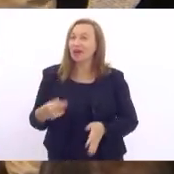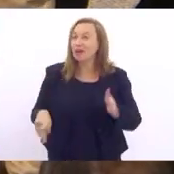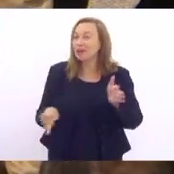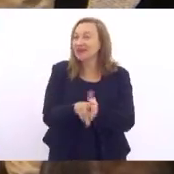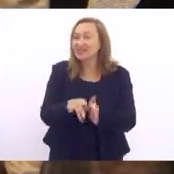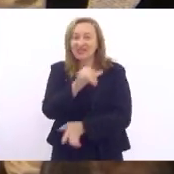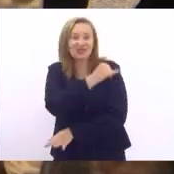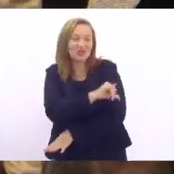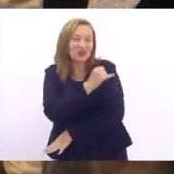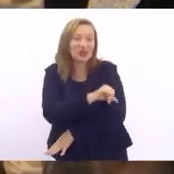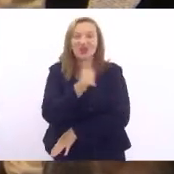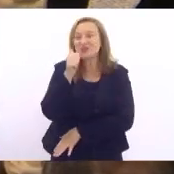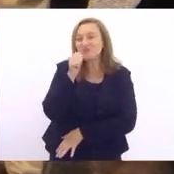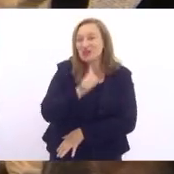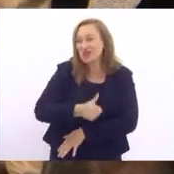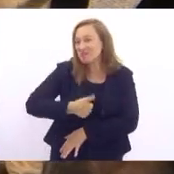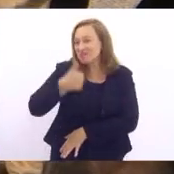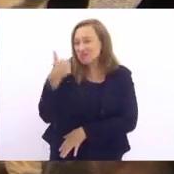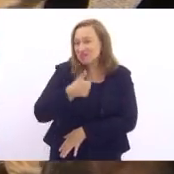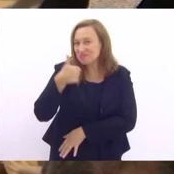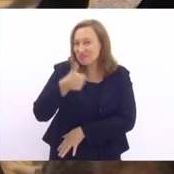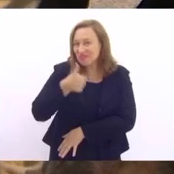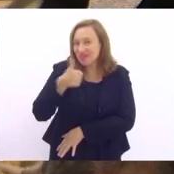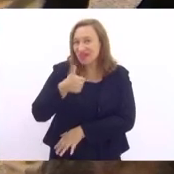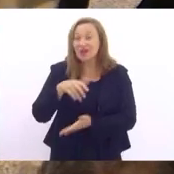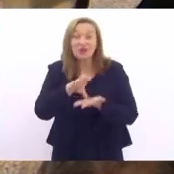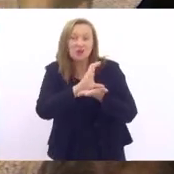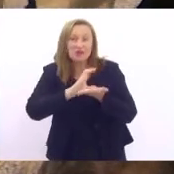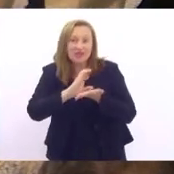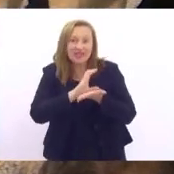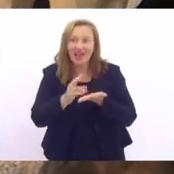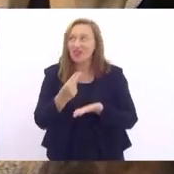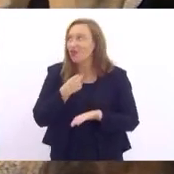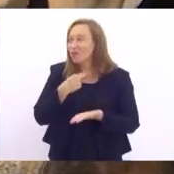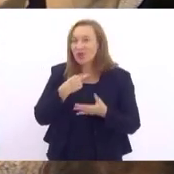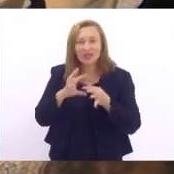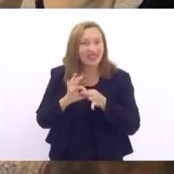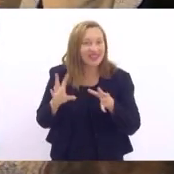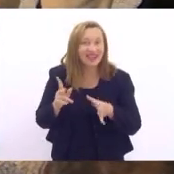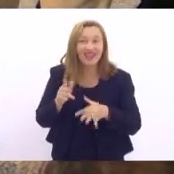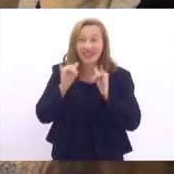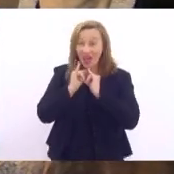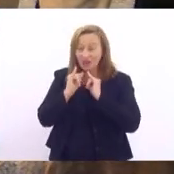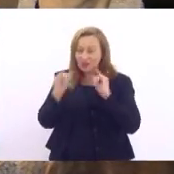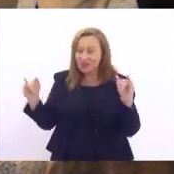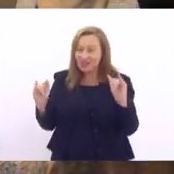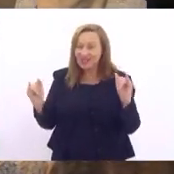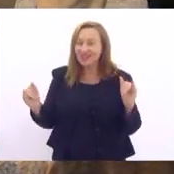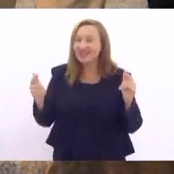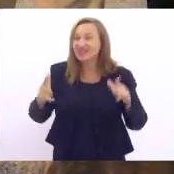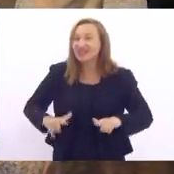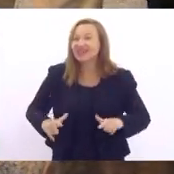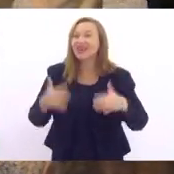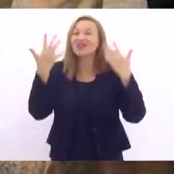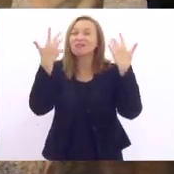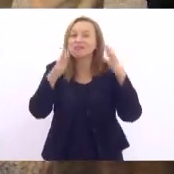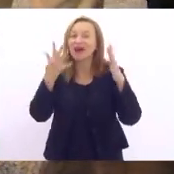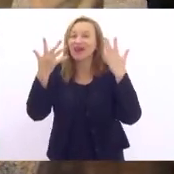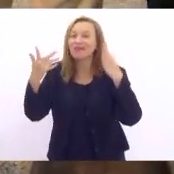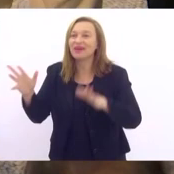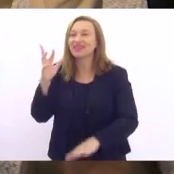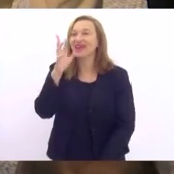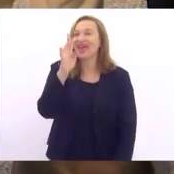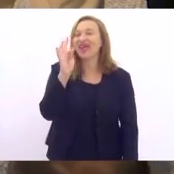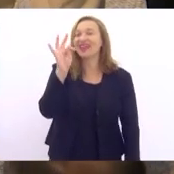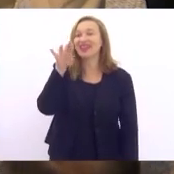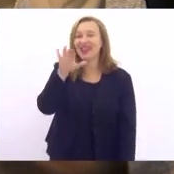no, como conselheira. A gente não pode deixar de anunciar isso aqui. Parabéns, Renata Gil. Grande notícia. A senhora super merece.